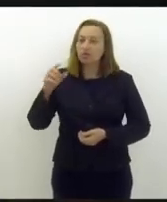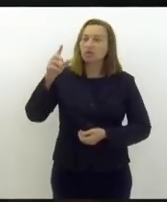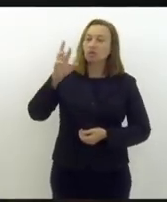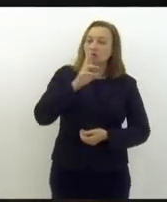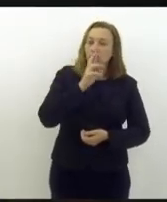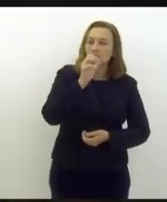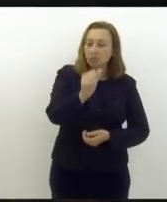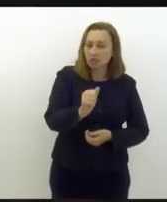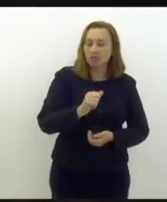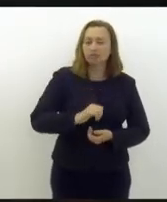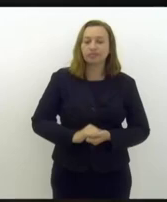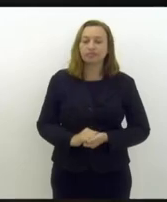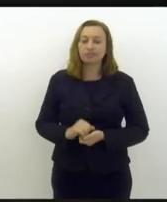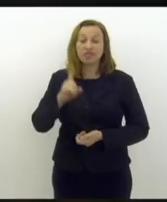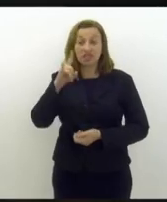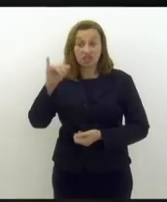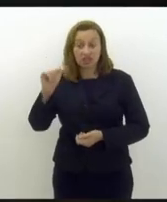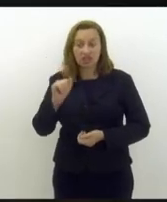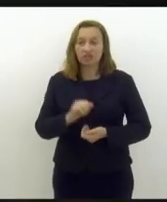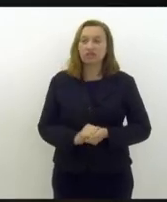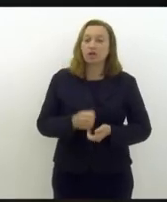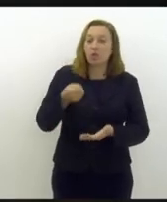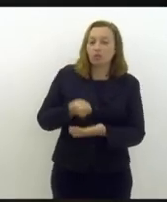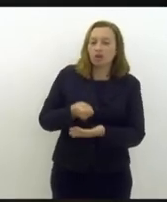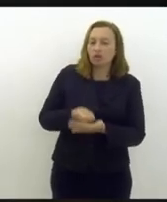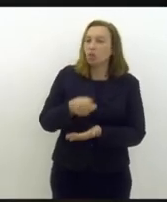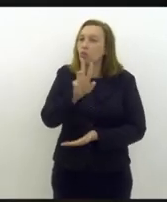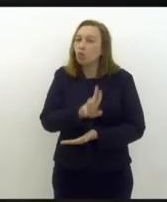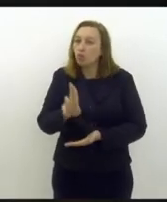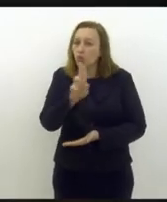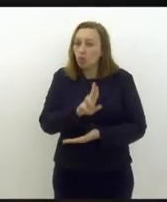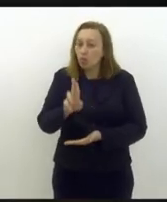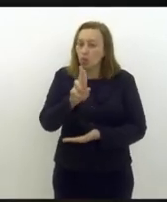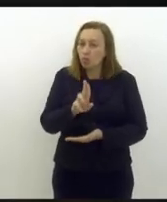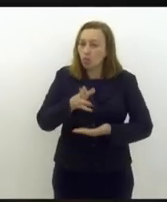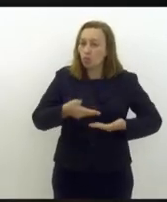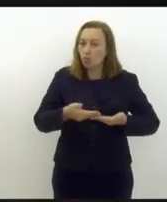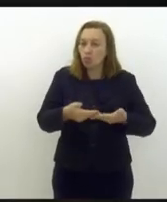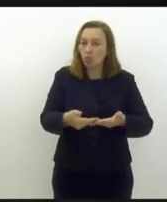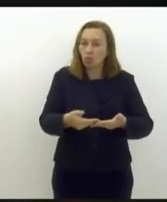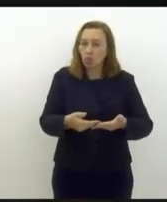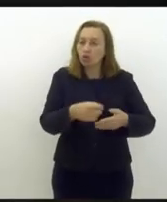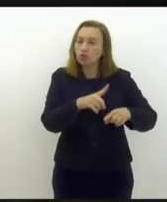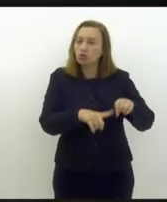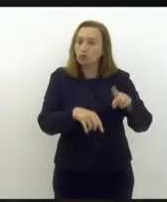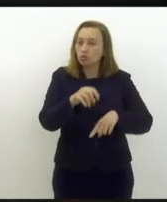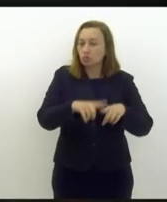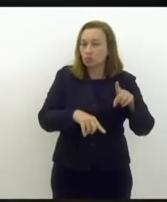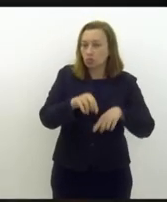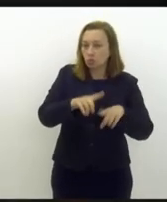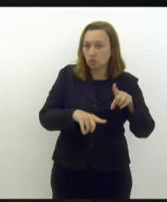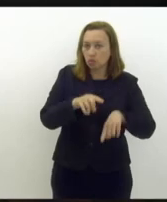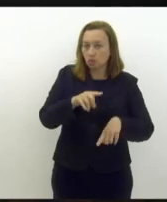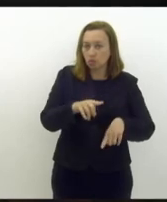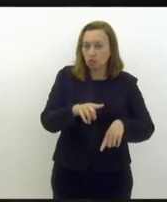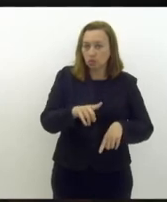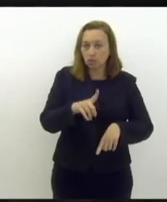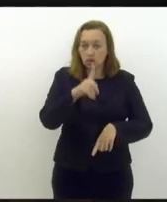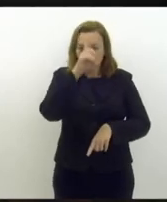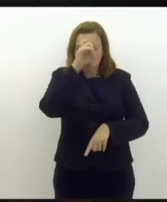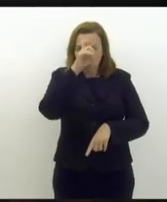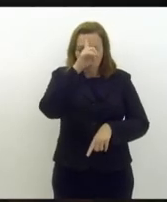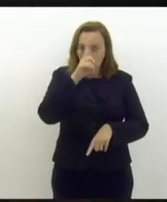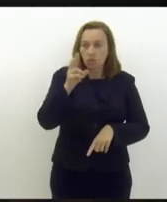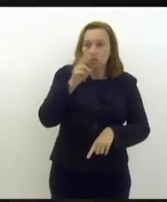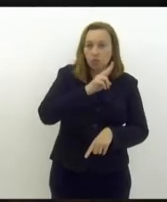estabelece diretrizes para tornar obrigatório o uso e fornecimento do equipamento de atendimento pré-hospitalar a PH